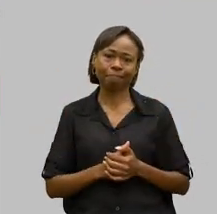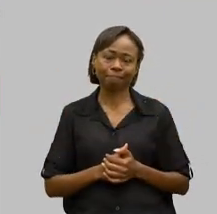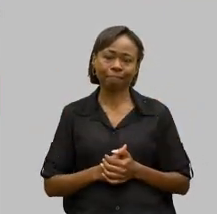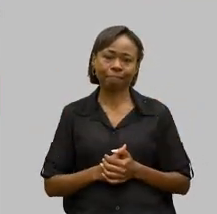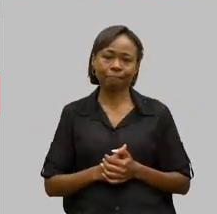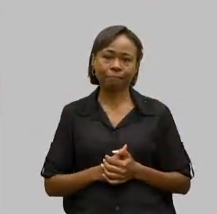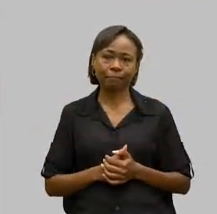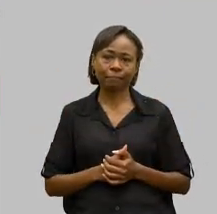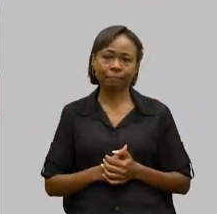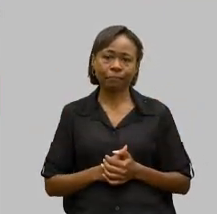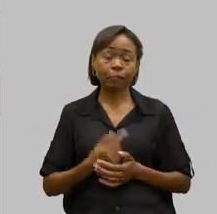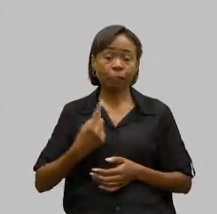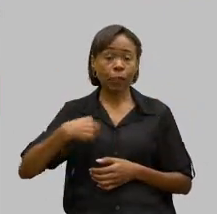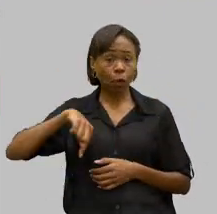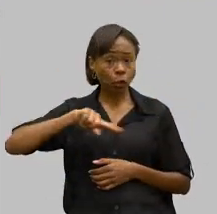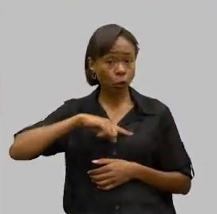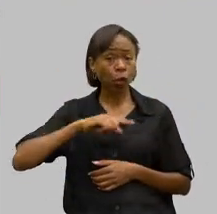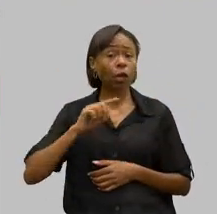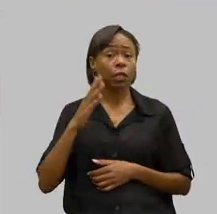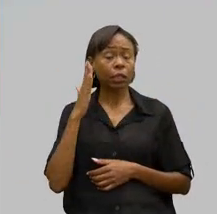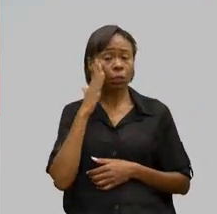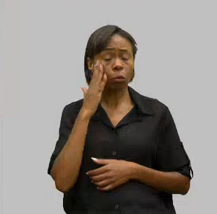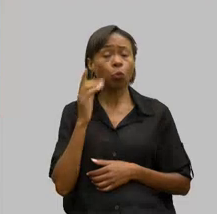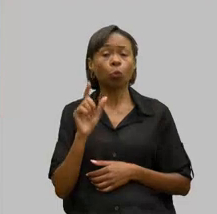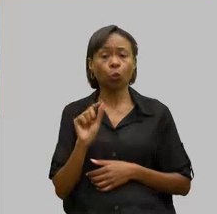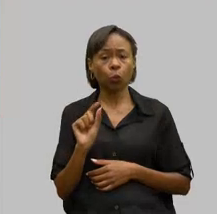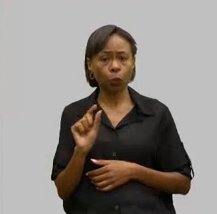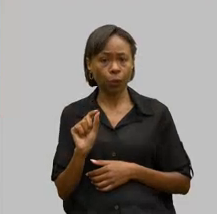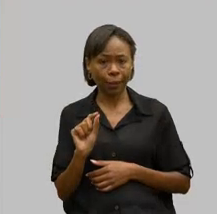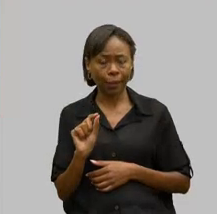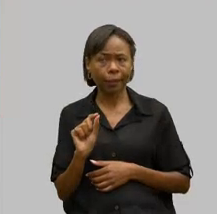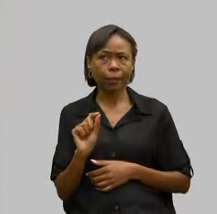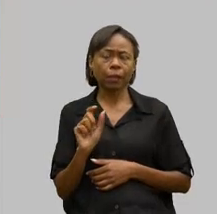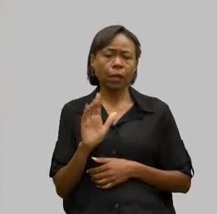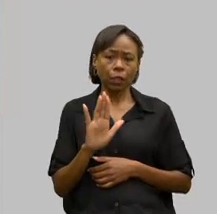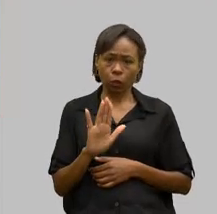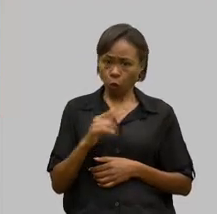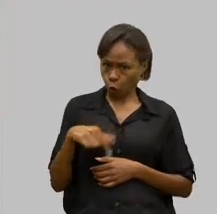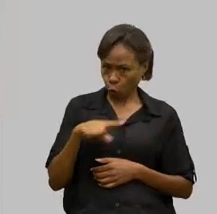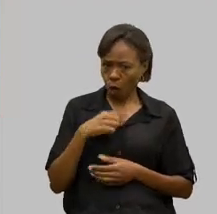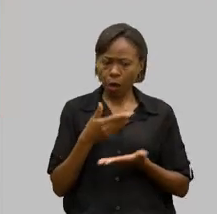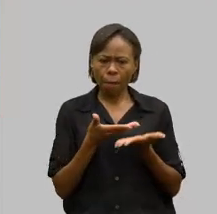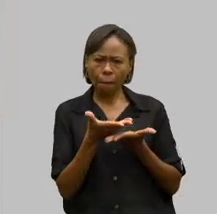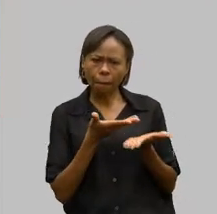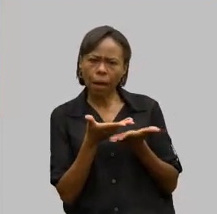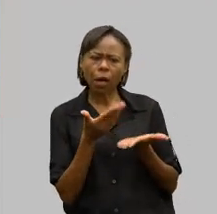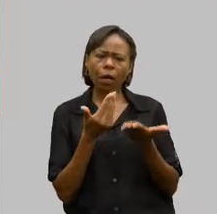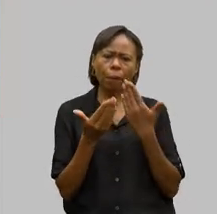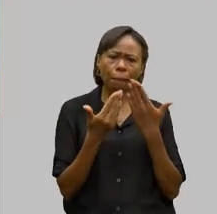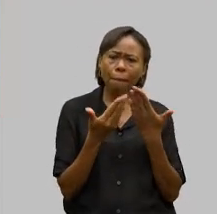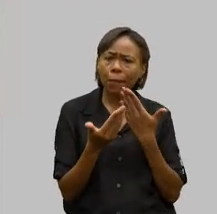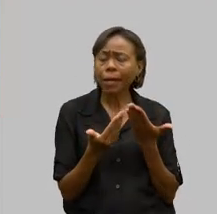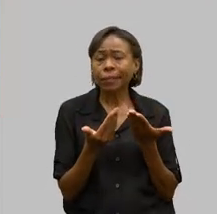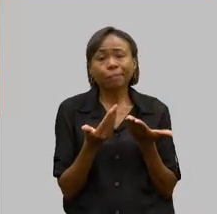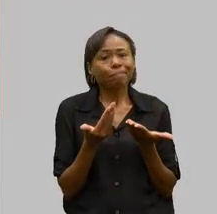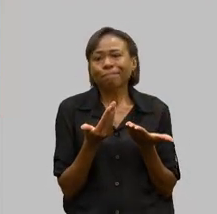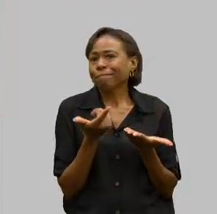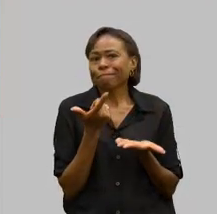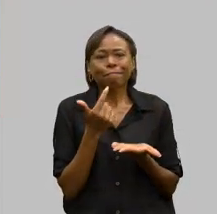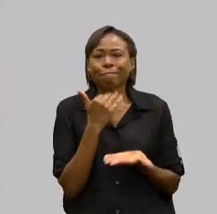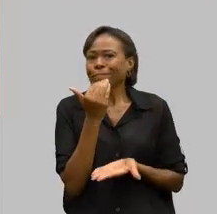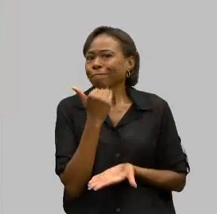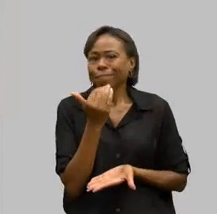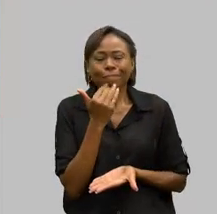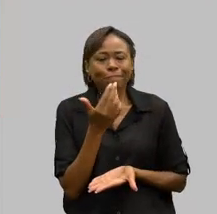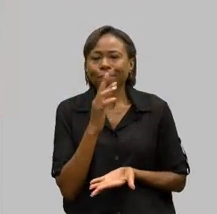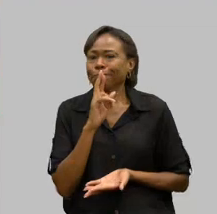E nós entendemos que, a partir do momento que nós estamos dialogando, dialogando e não conseguimos avançar na pauta, porque tem alguns